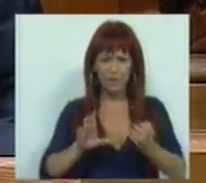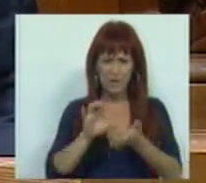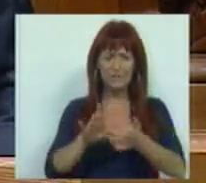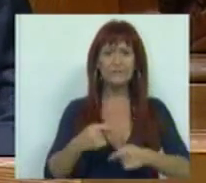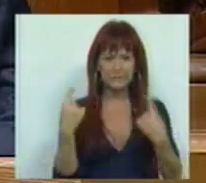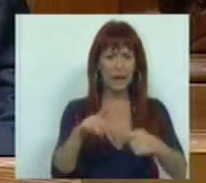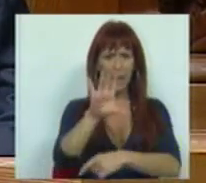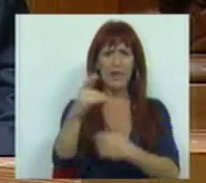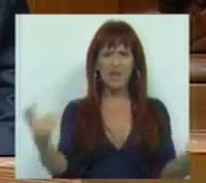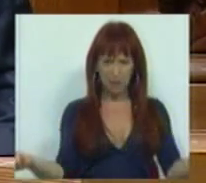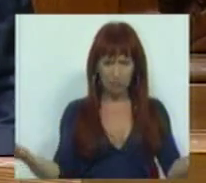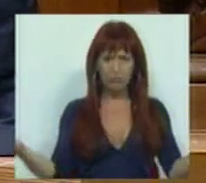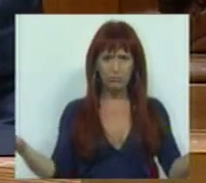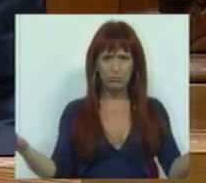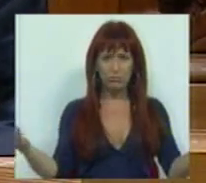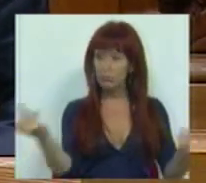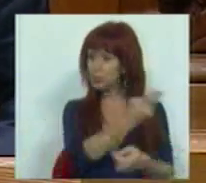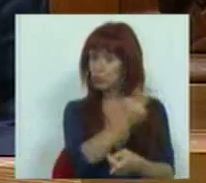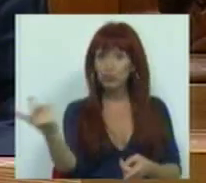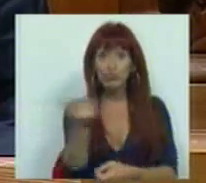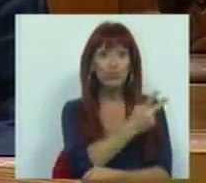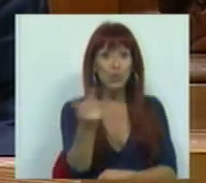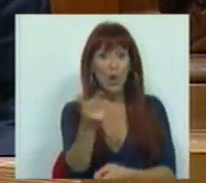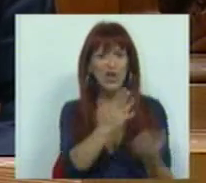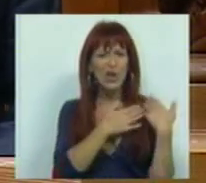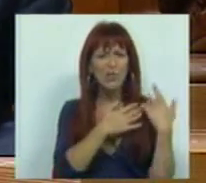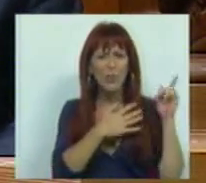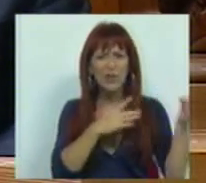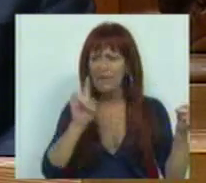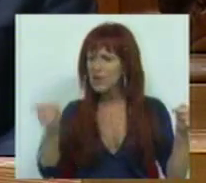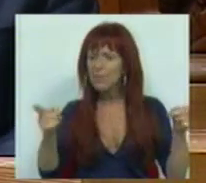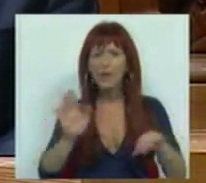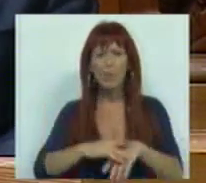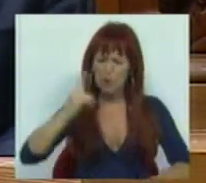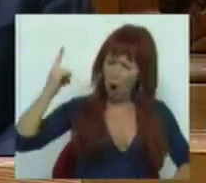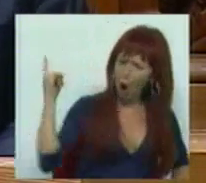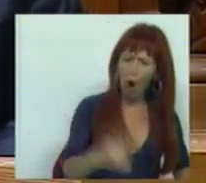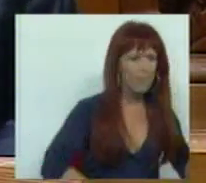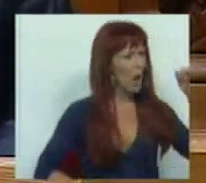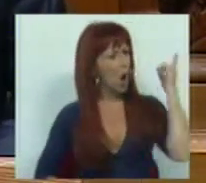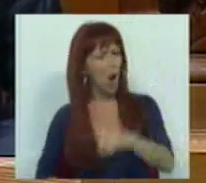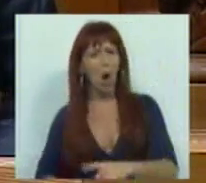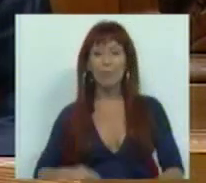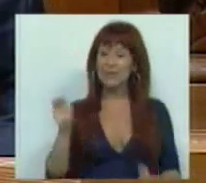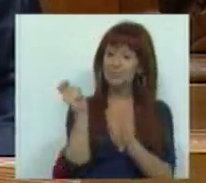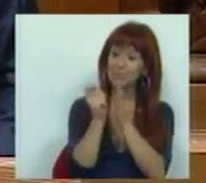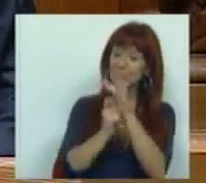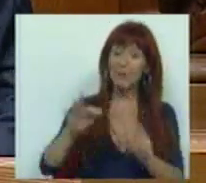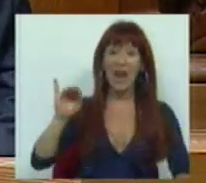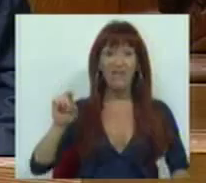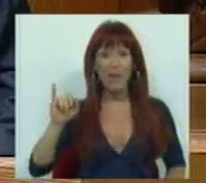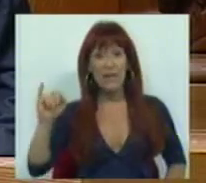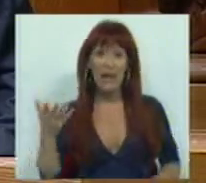em que se encontra o país. São ambos responsáveis pela imposição dos critérios do FMI